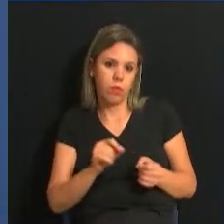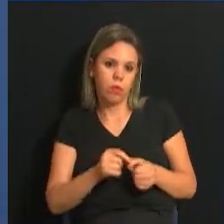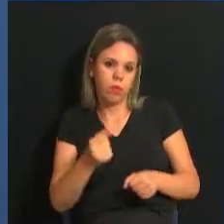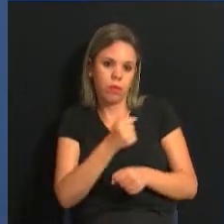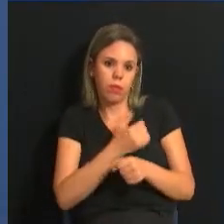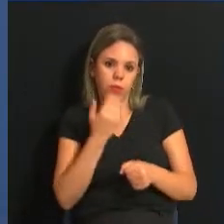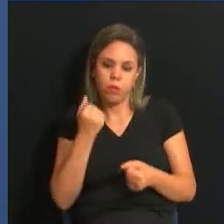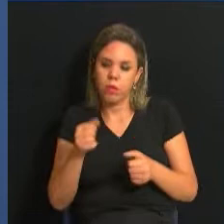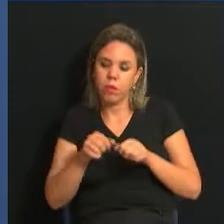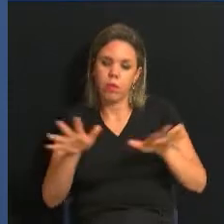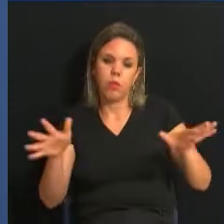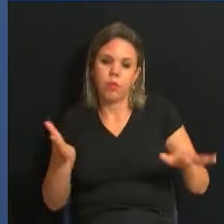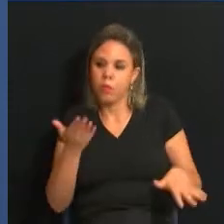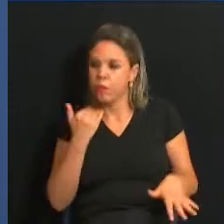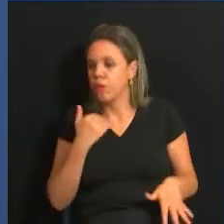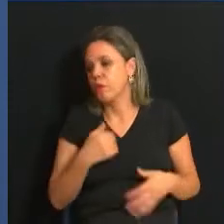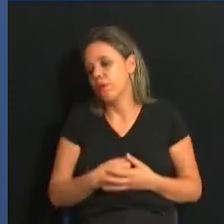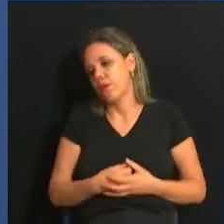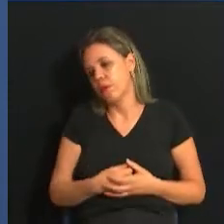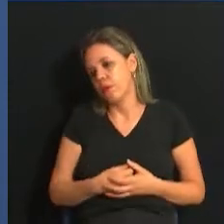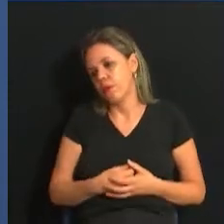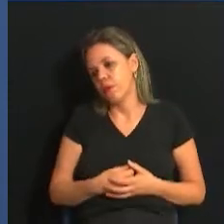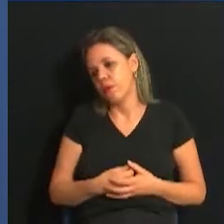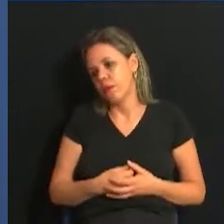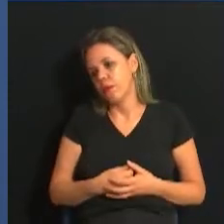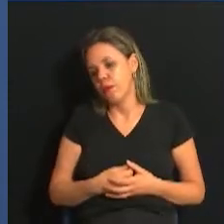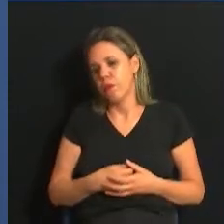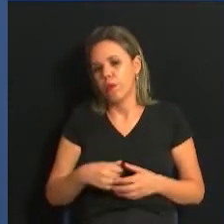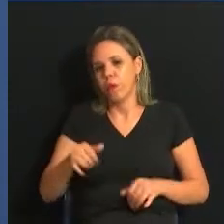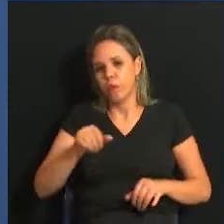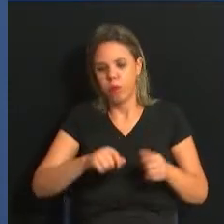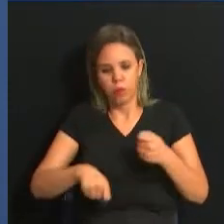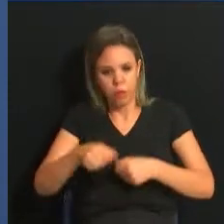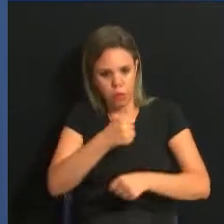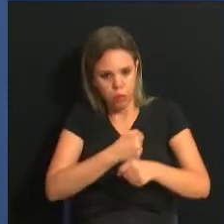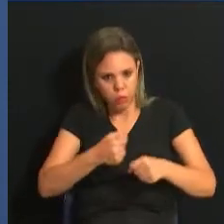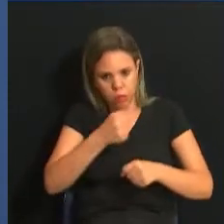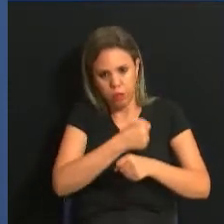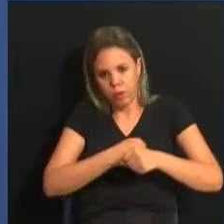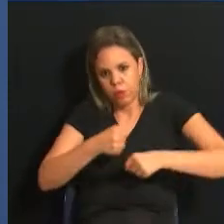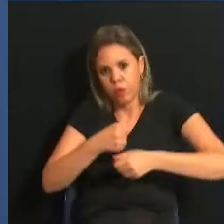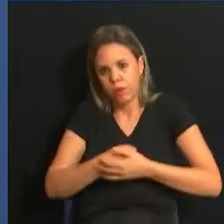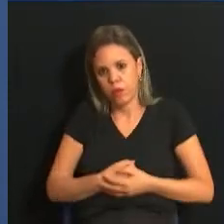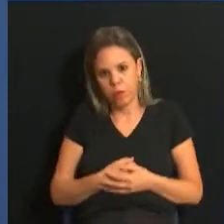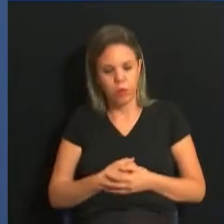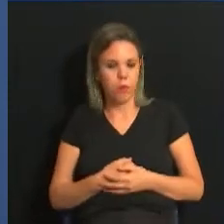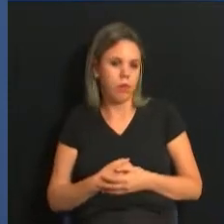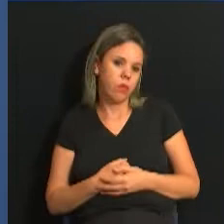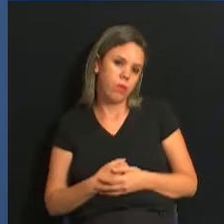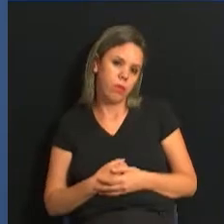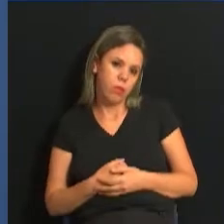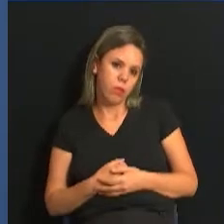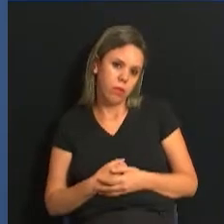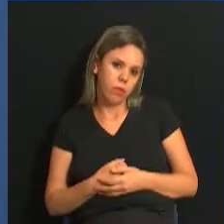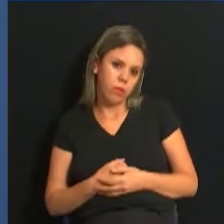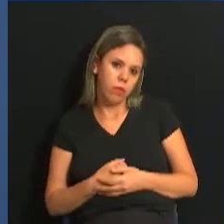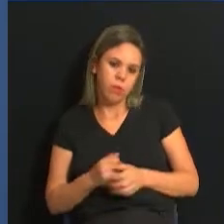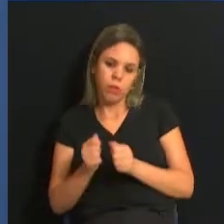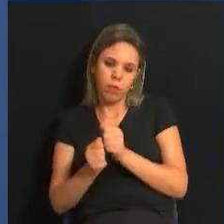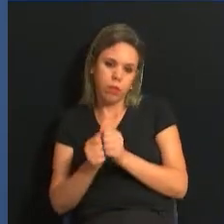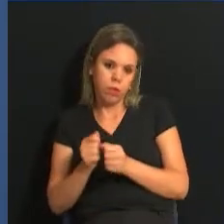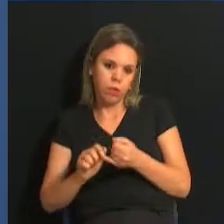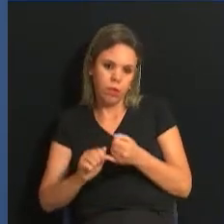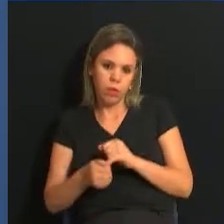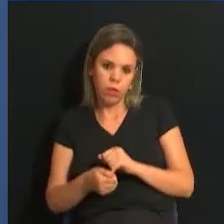vai distribuir essa comida que foi manipulada, tá? Não é, olha, um arroz, um feijão que